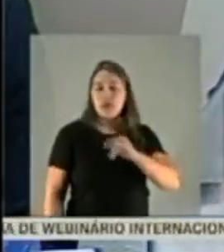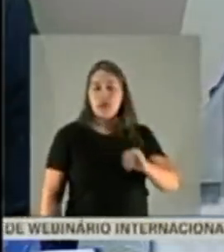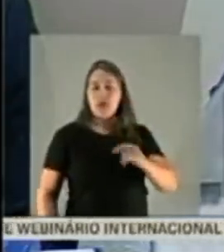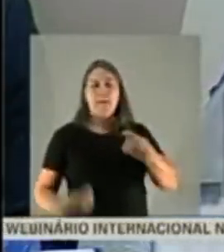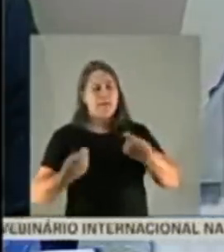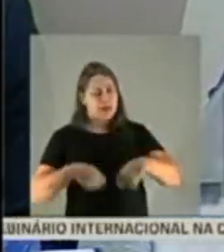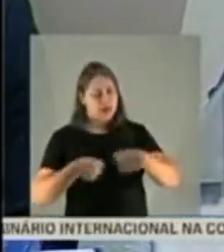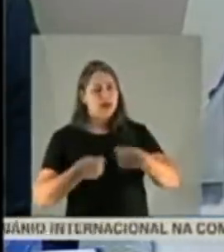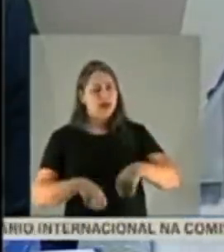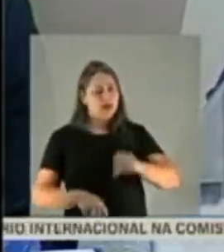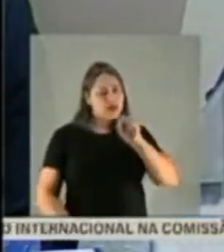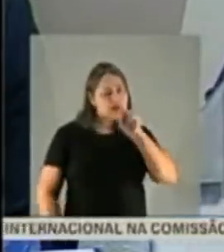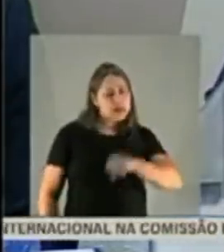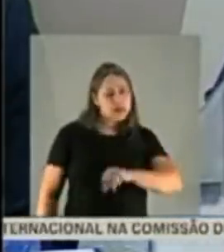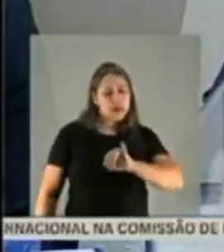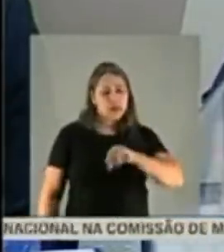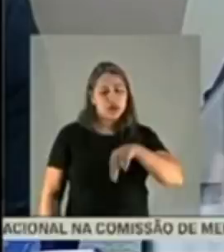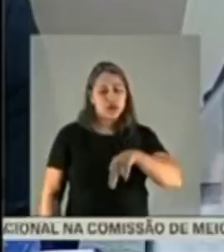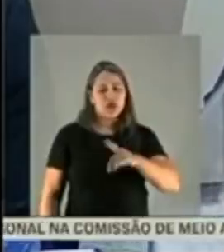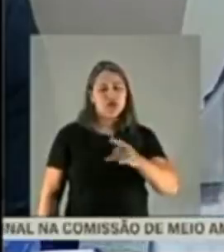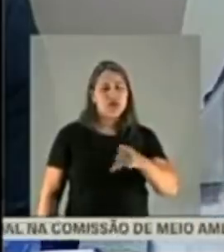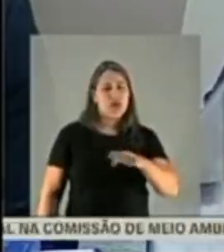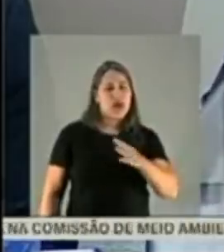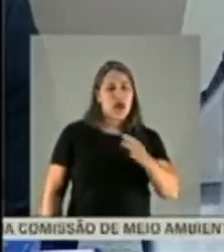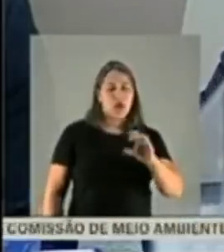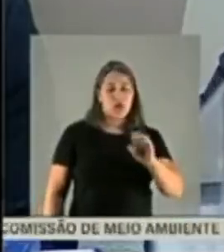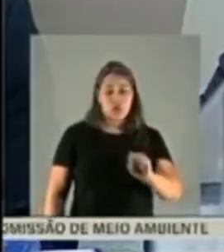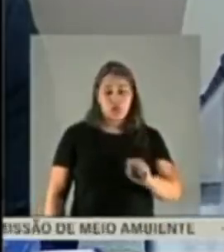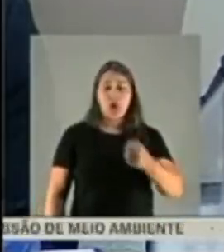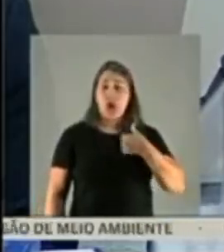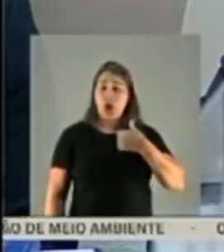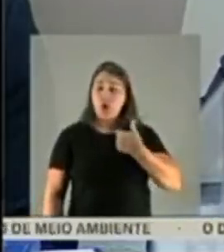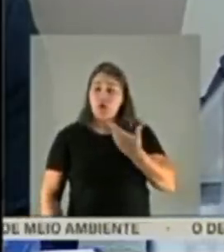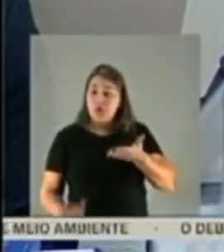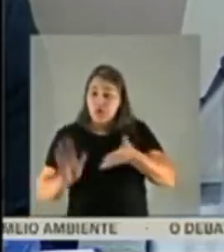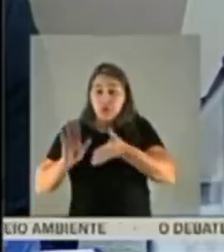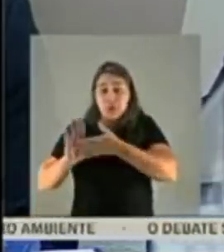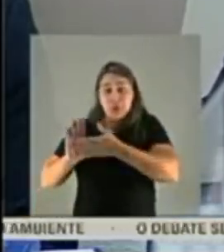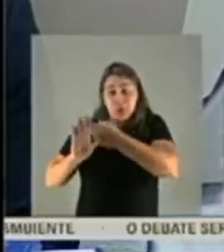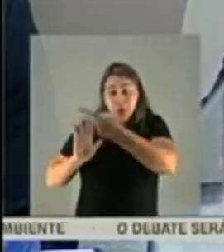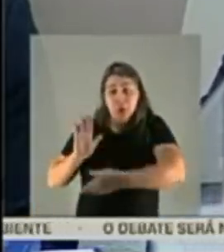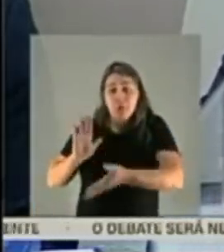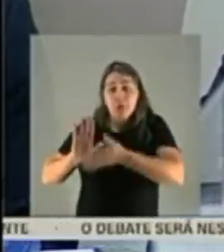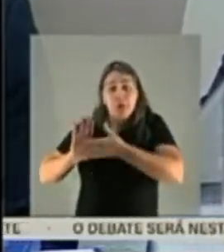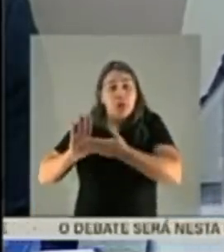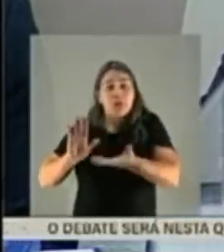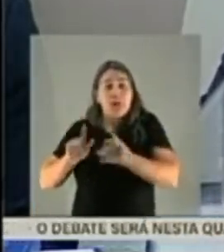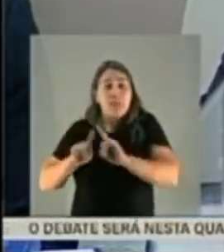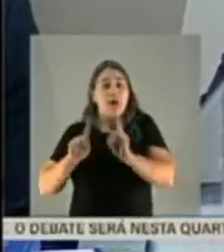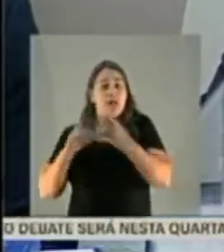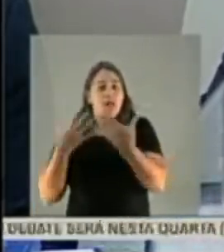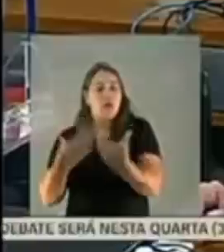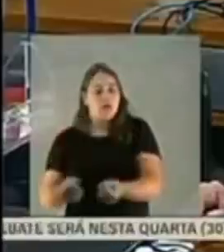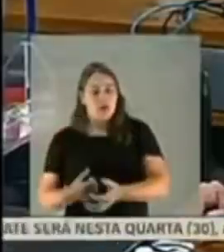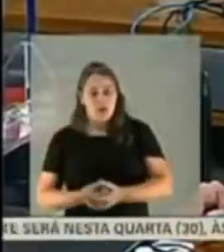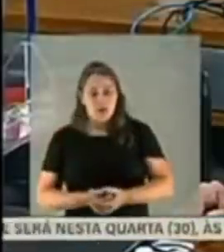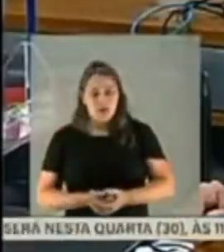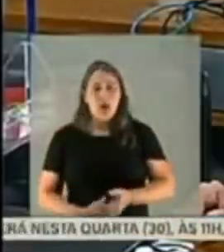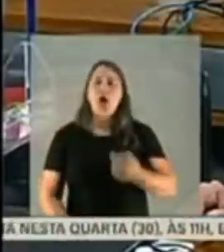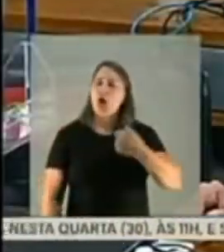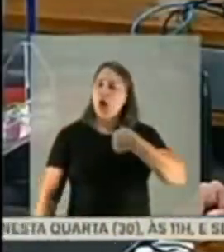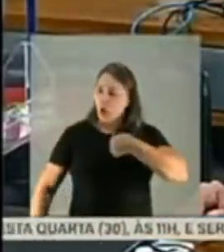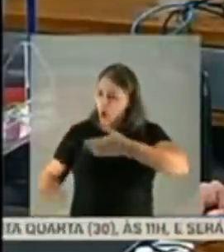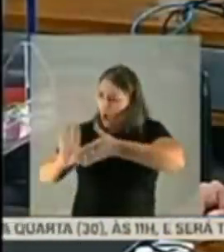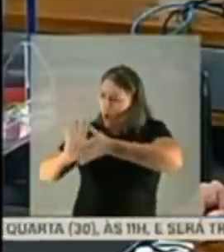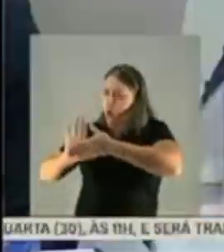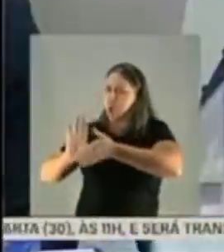ser indiciados. Mereciam ser indiciados. Eu propus isso no âmbito da comissão e não foi aceito. Ah, o senhor propôs o indiciamento? Propus e não foi